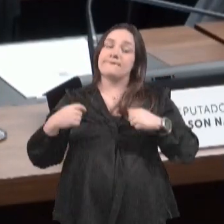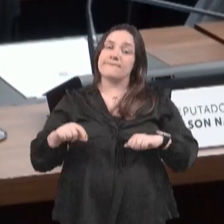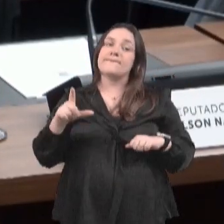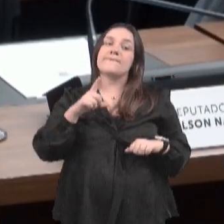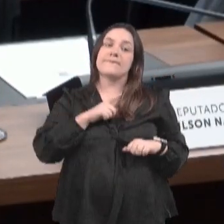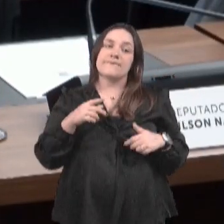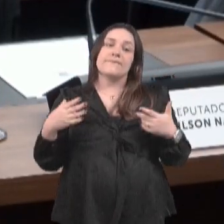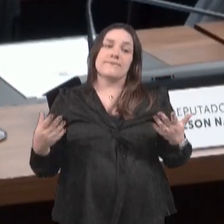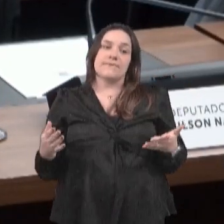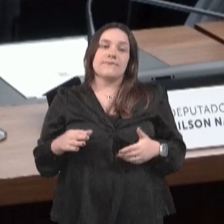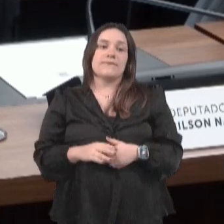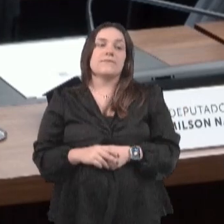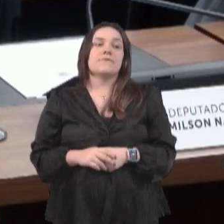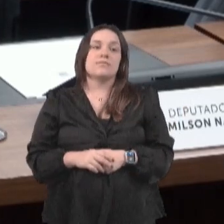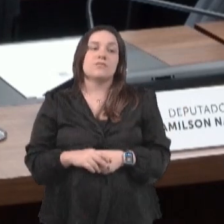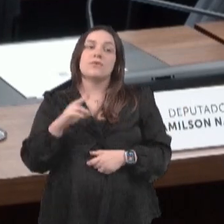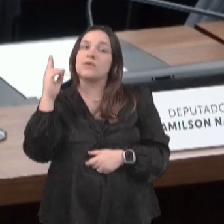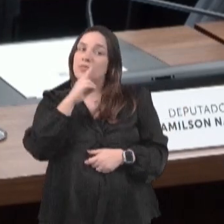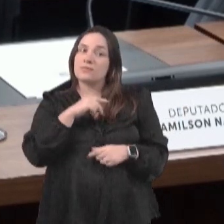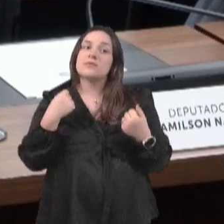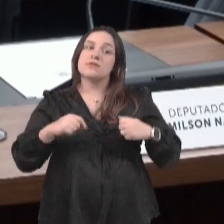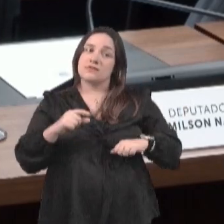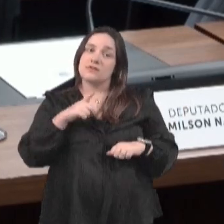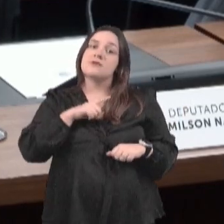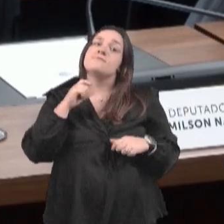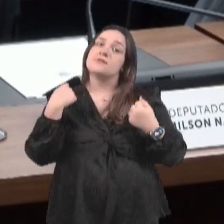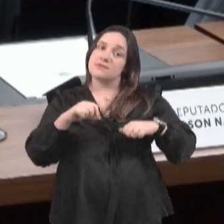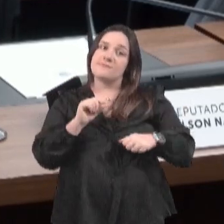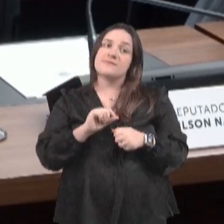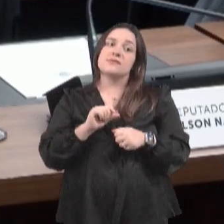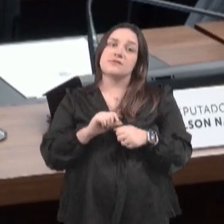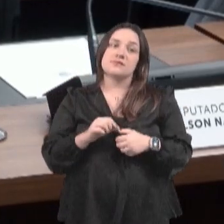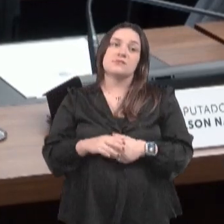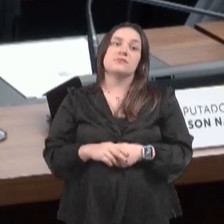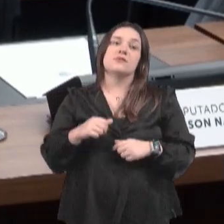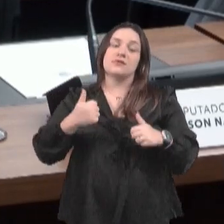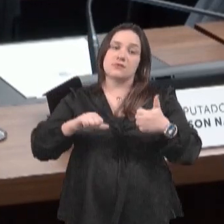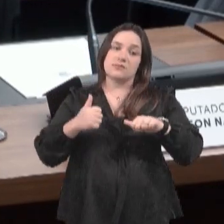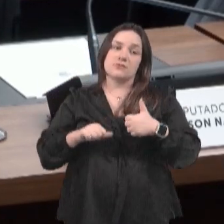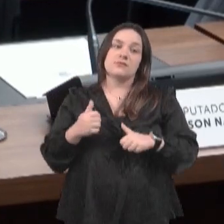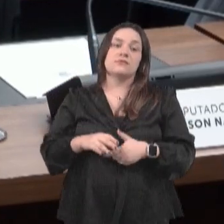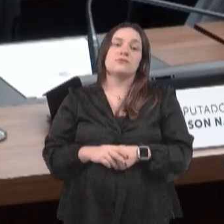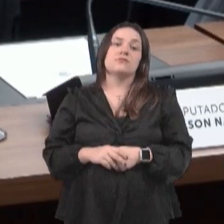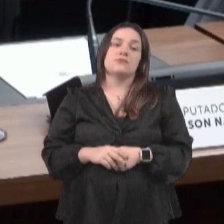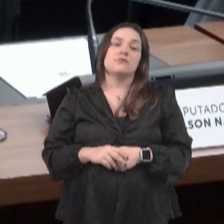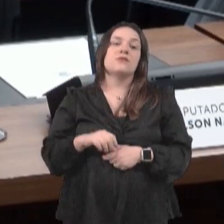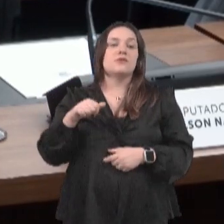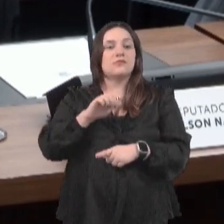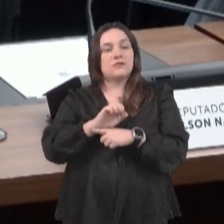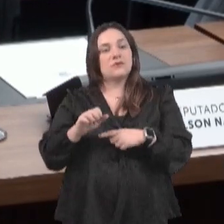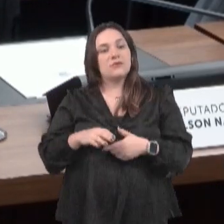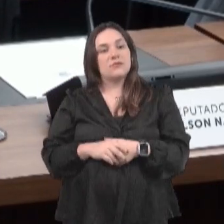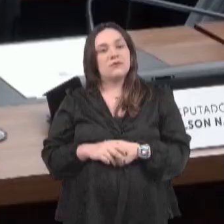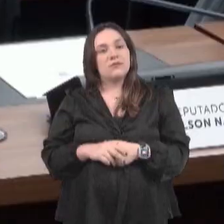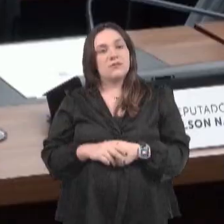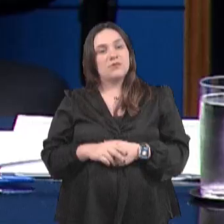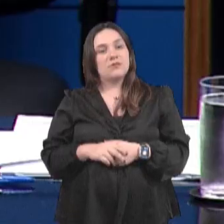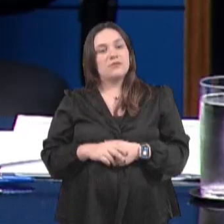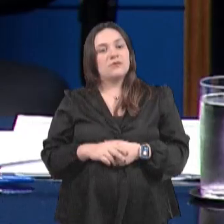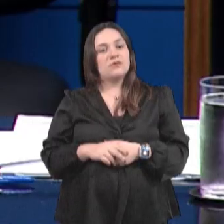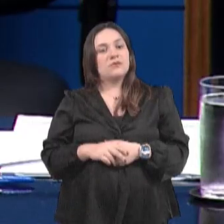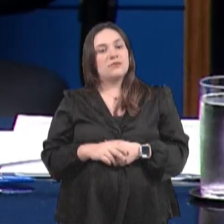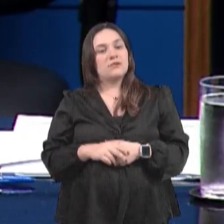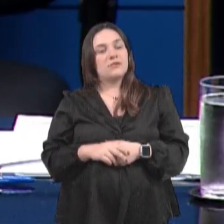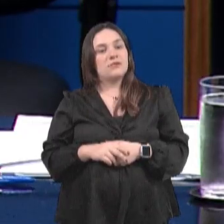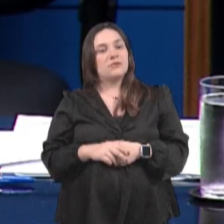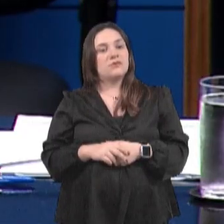necessária e é urgente. Eu acho que essa situação tem que ser revista realmente no nosso Estado.